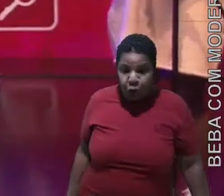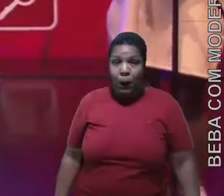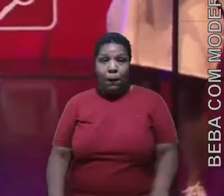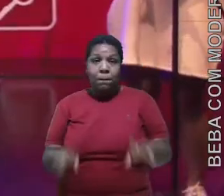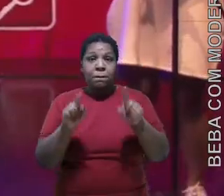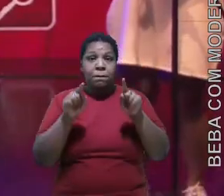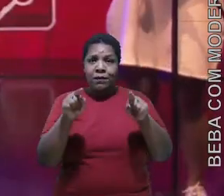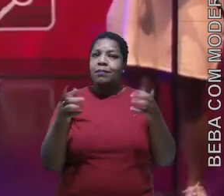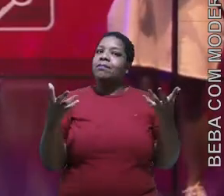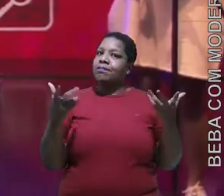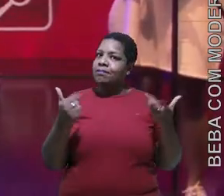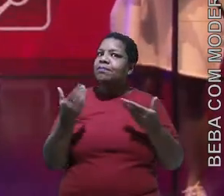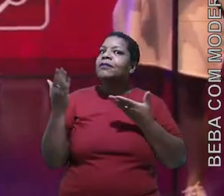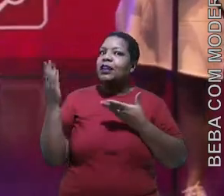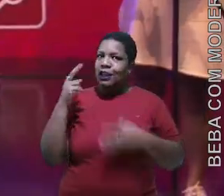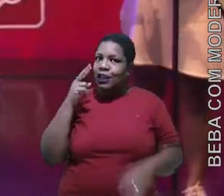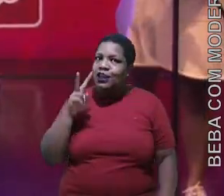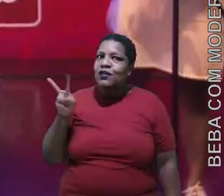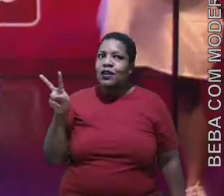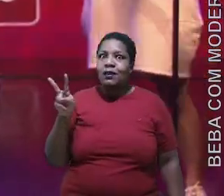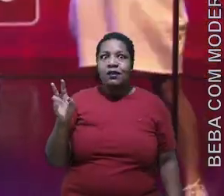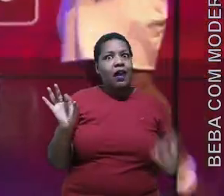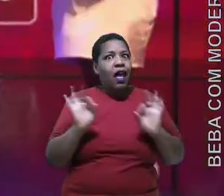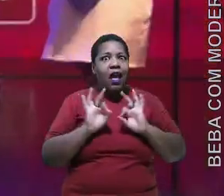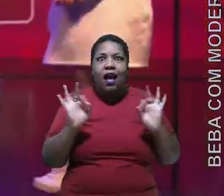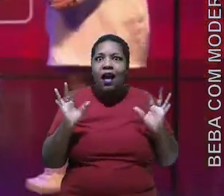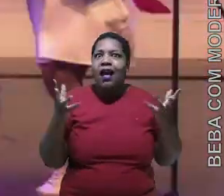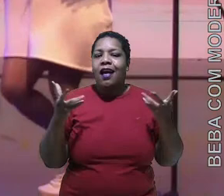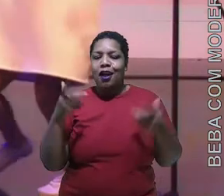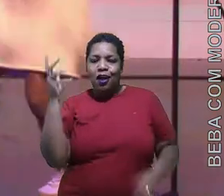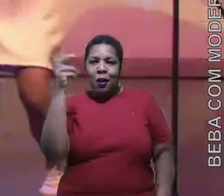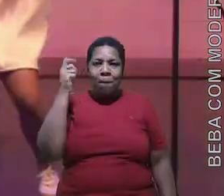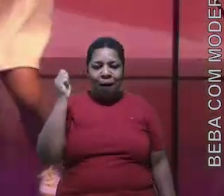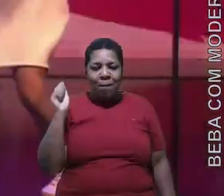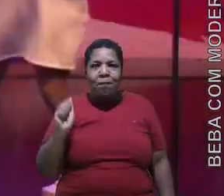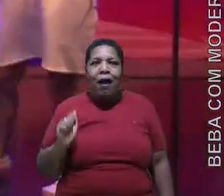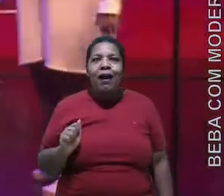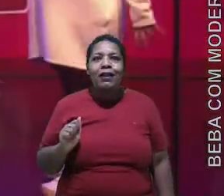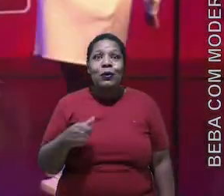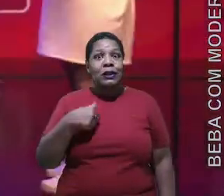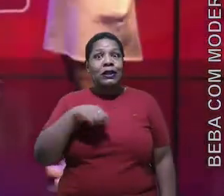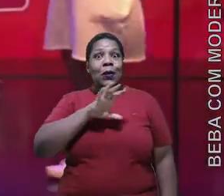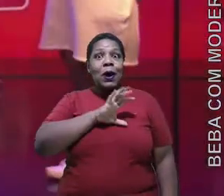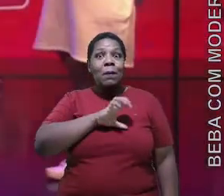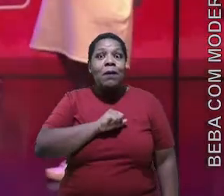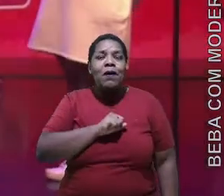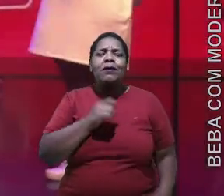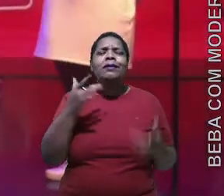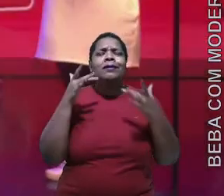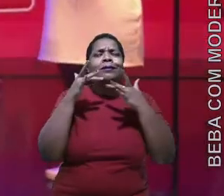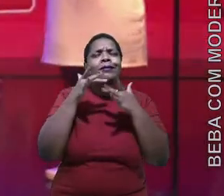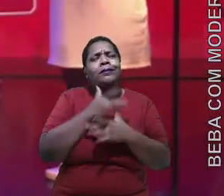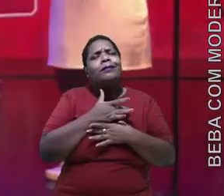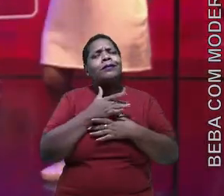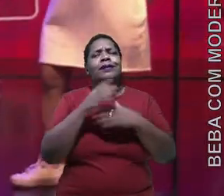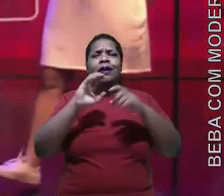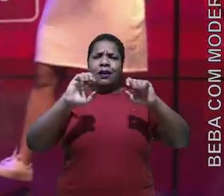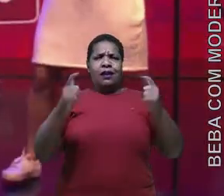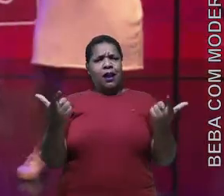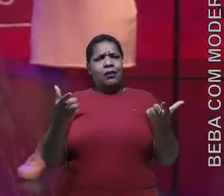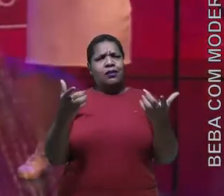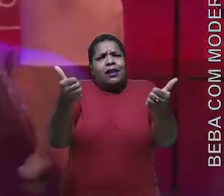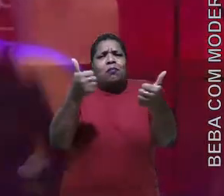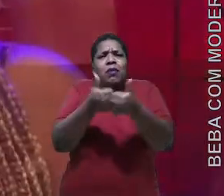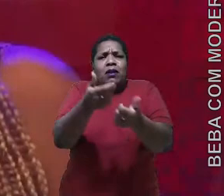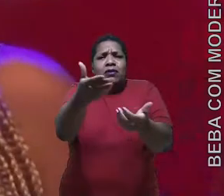que maravilha como vocês viram tá incrível tá um babado esse daqui tem um amor tá muito gostoso Lógico que a gente queria